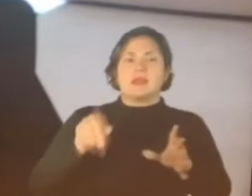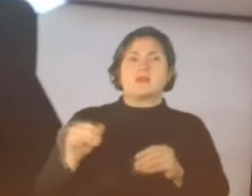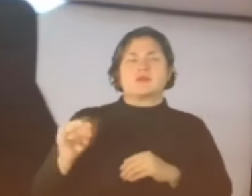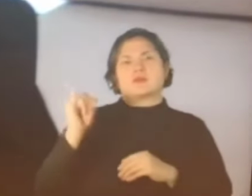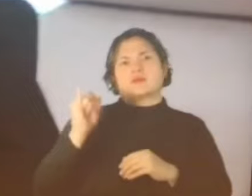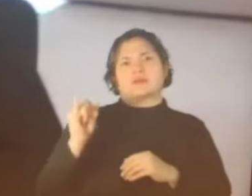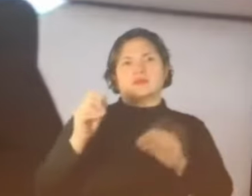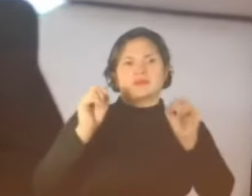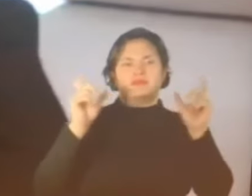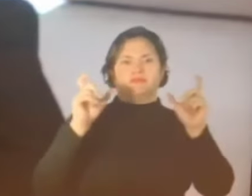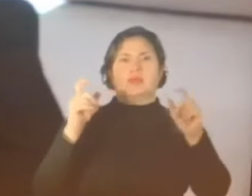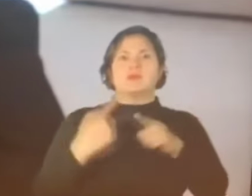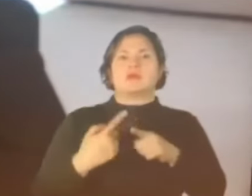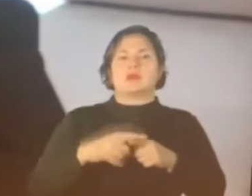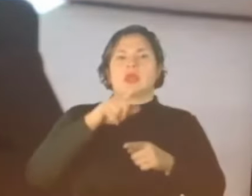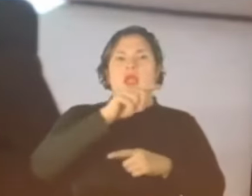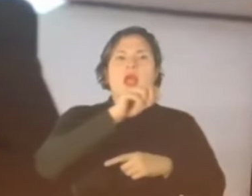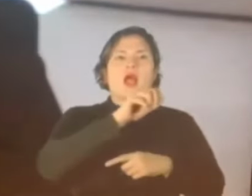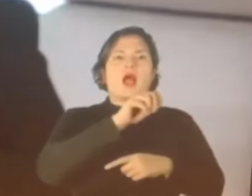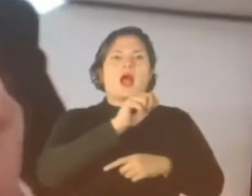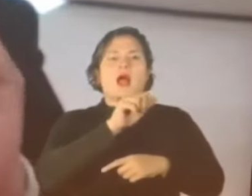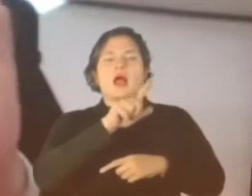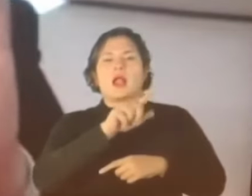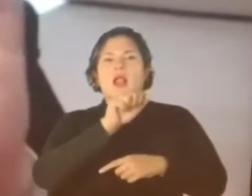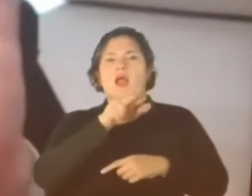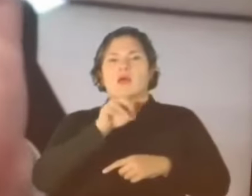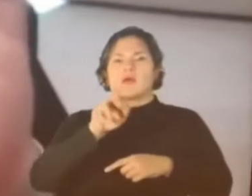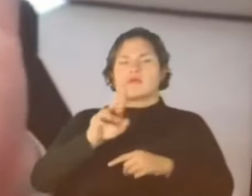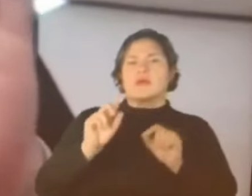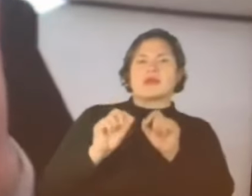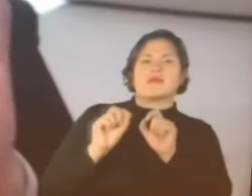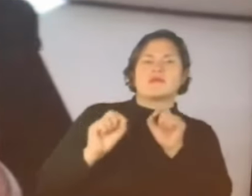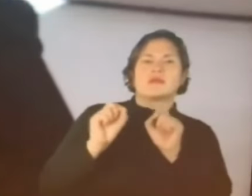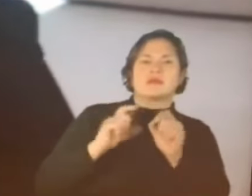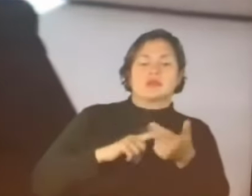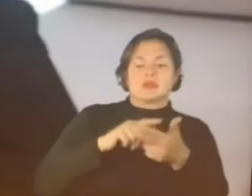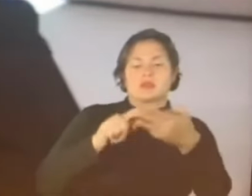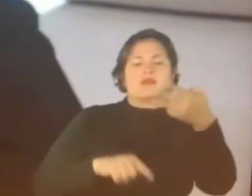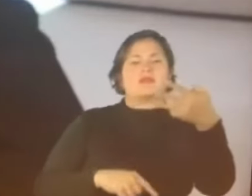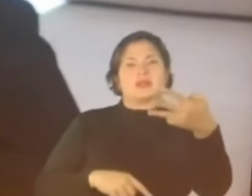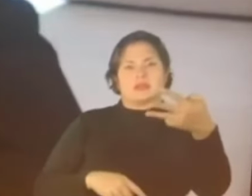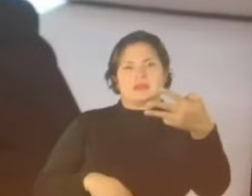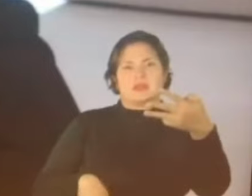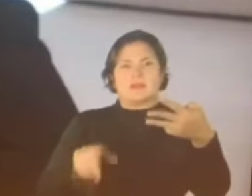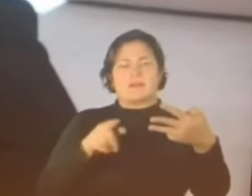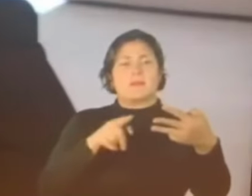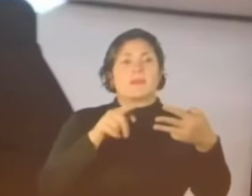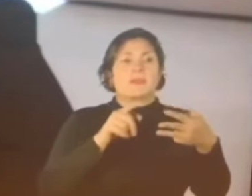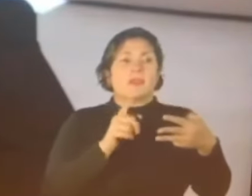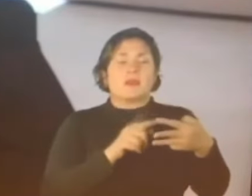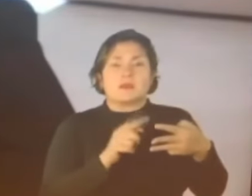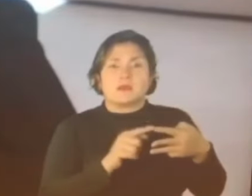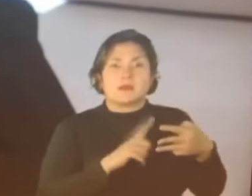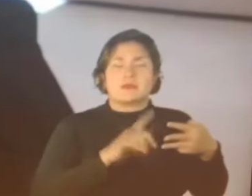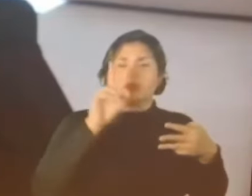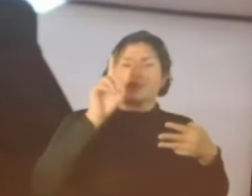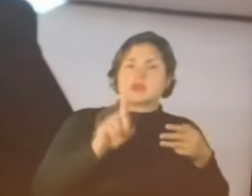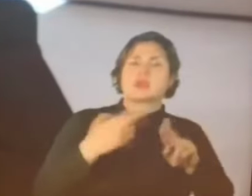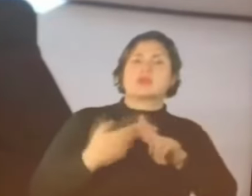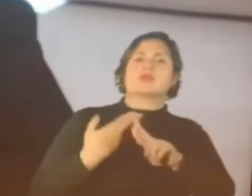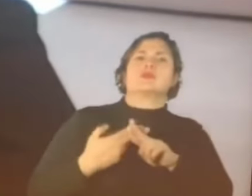lawfare, ele, na verdade, a gente pode definir três aspectos. Não há lawfare sem que o direito seja utilizado